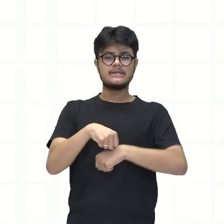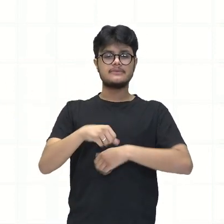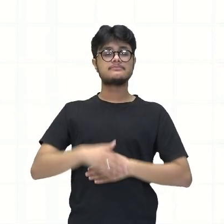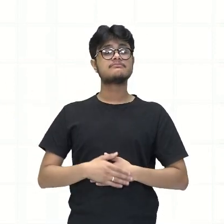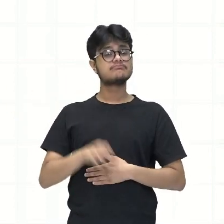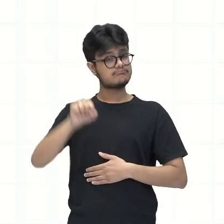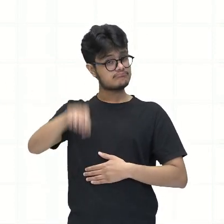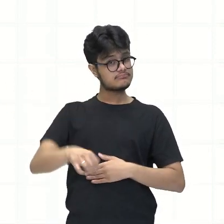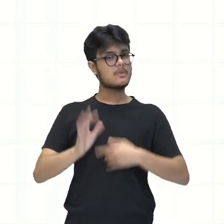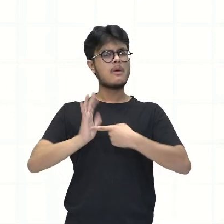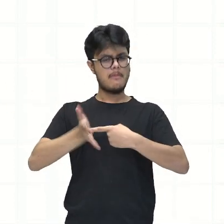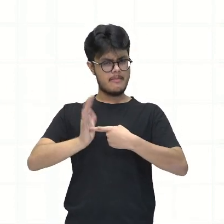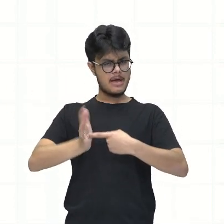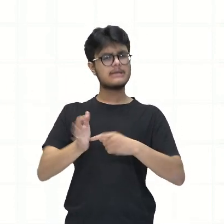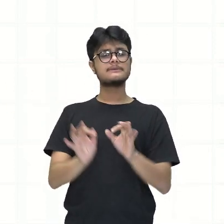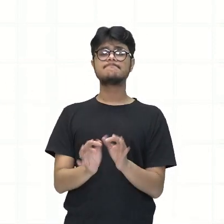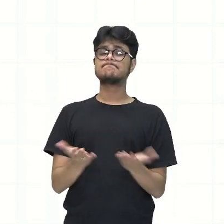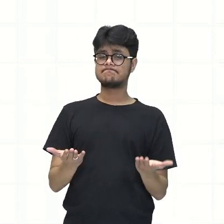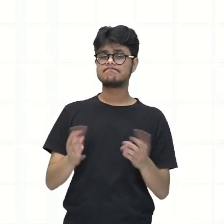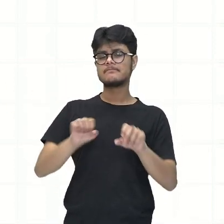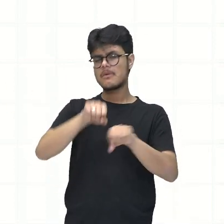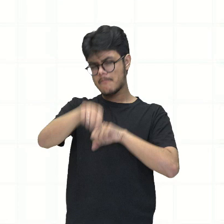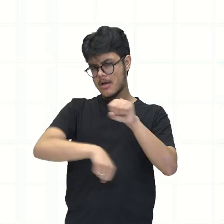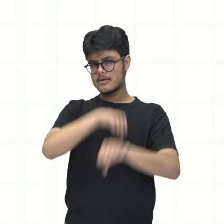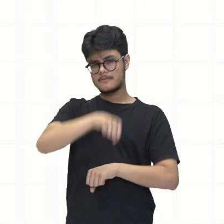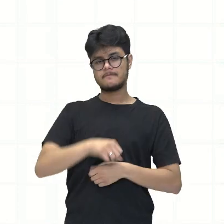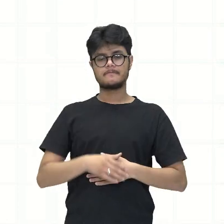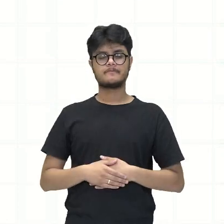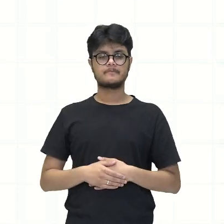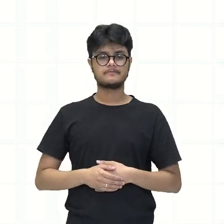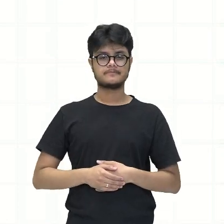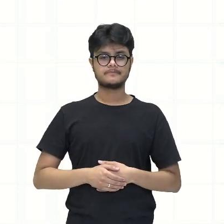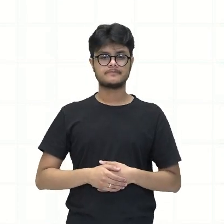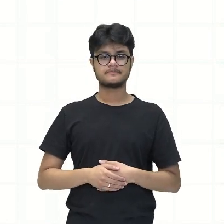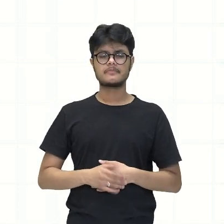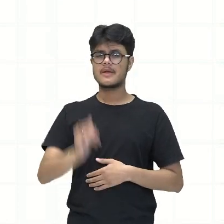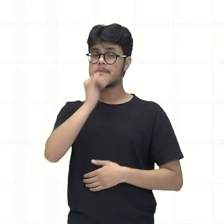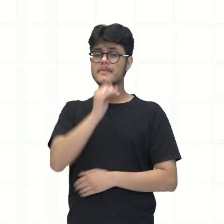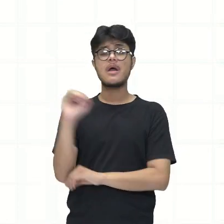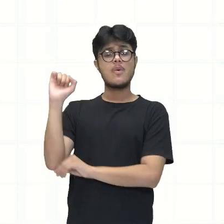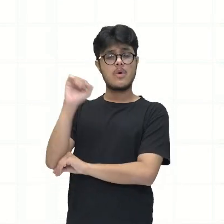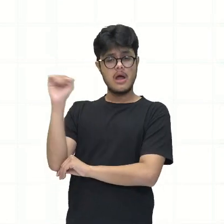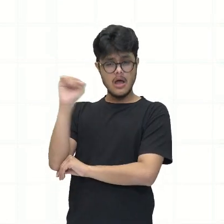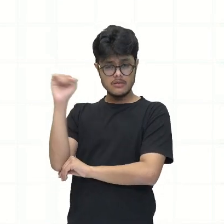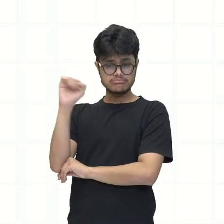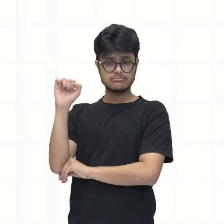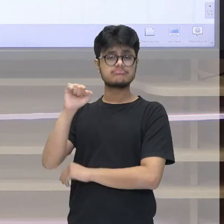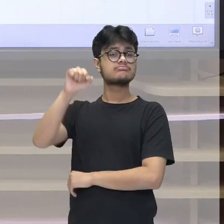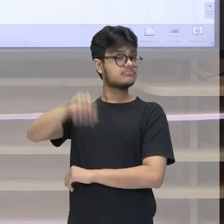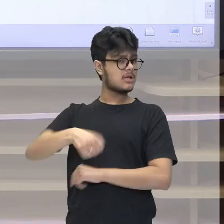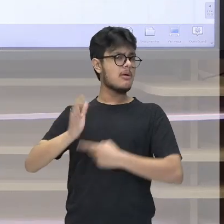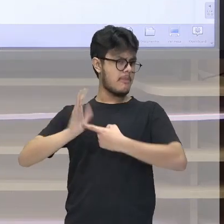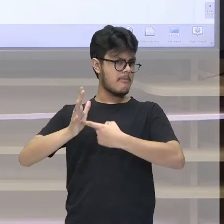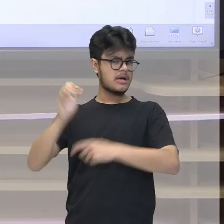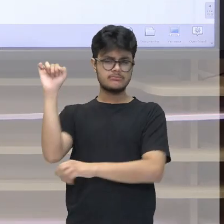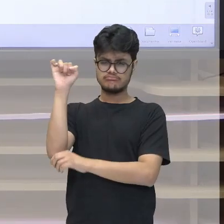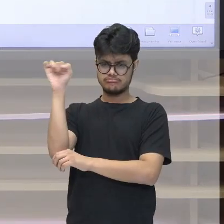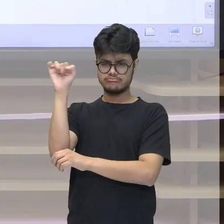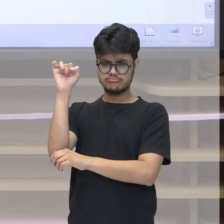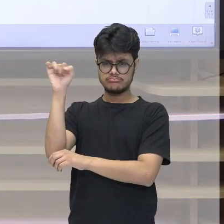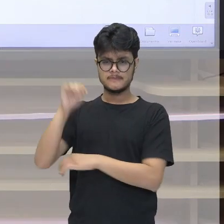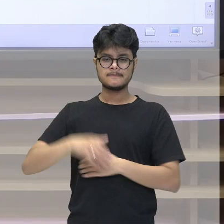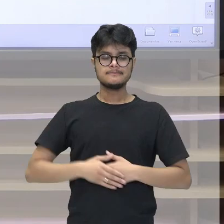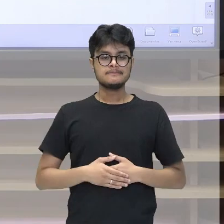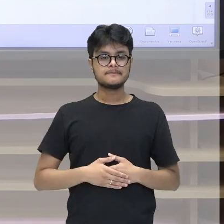complexa ou composta, nós temos a bicicleta. O carro também é um exemplo, né, de uma